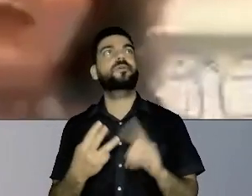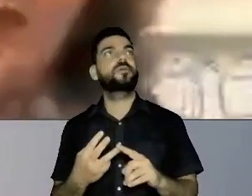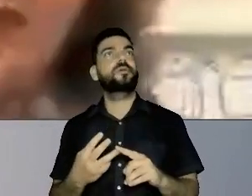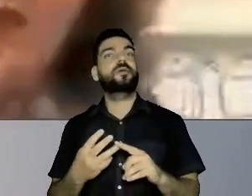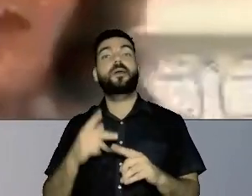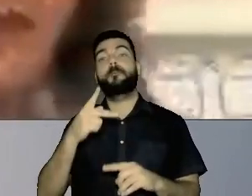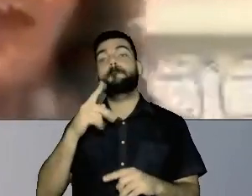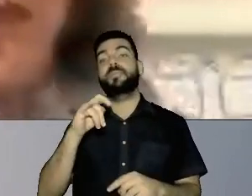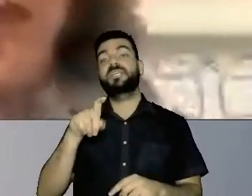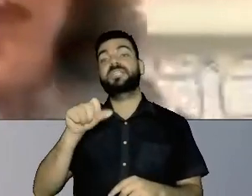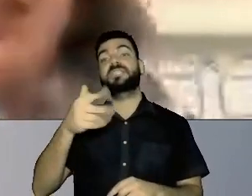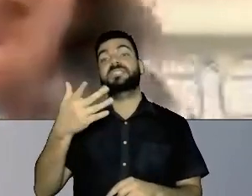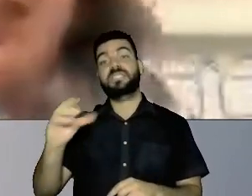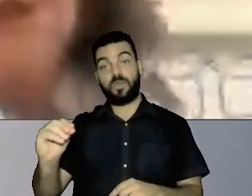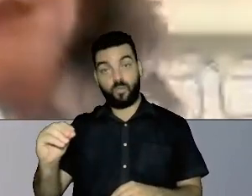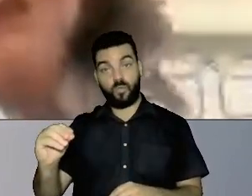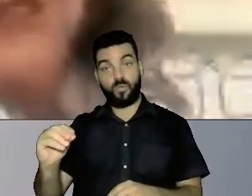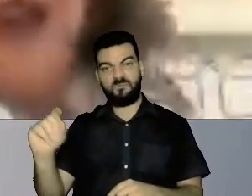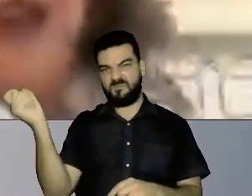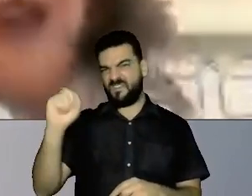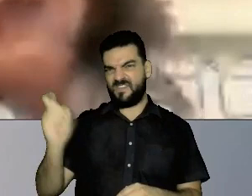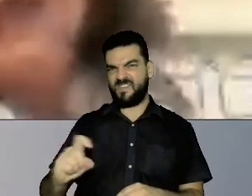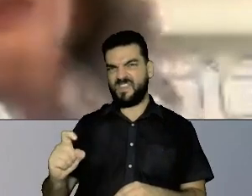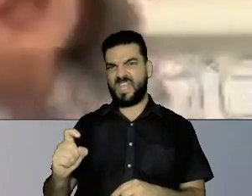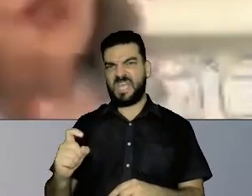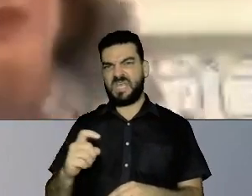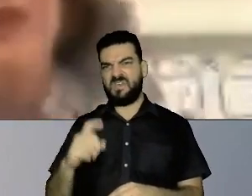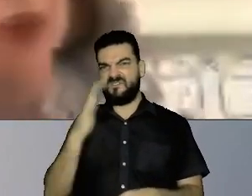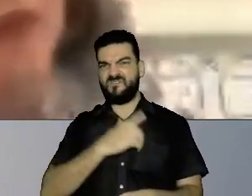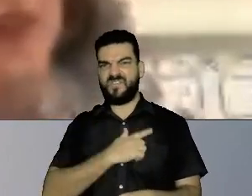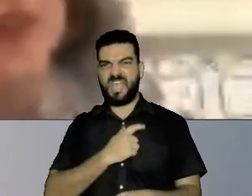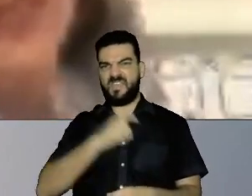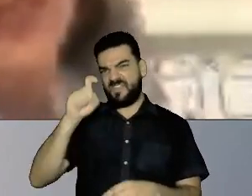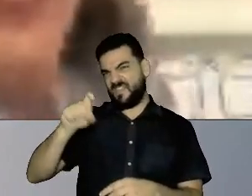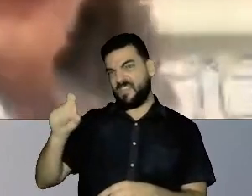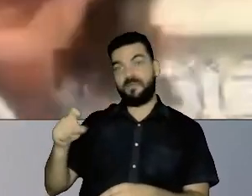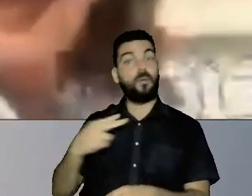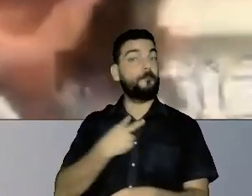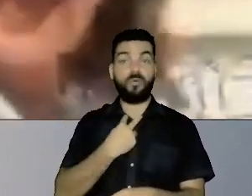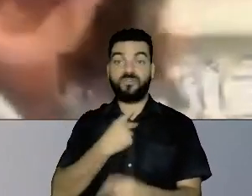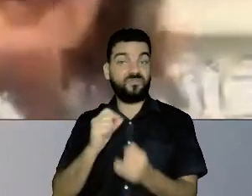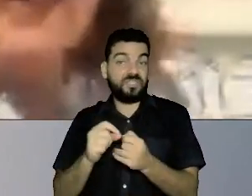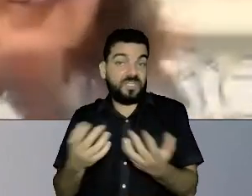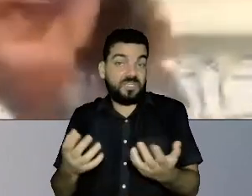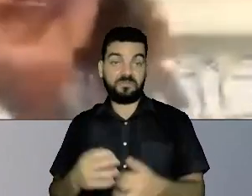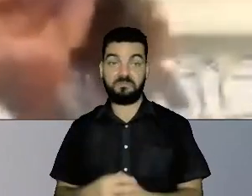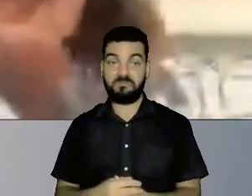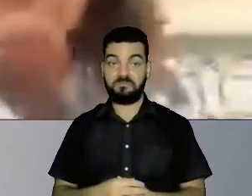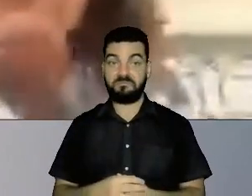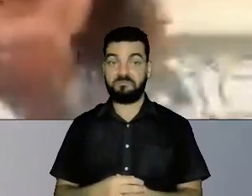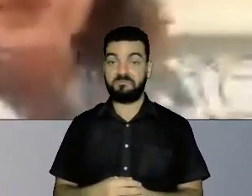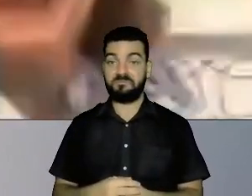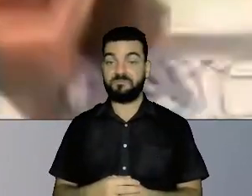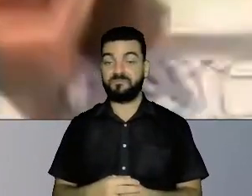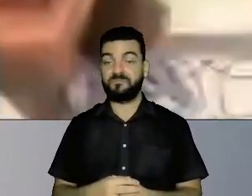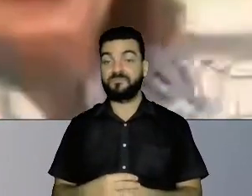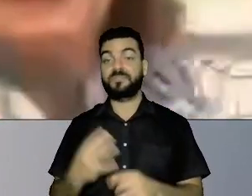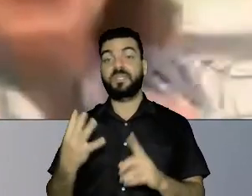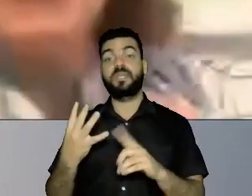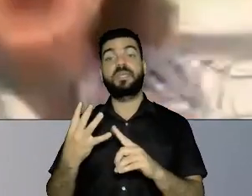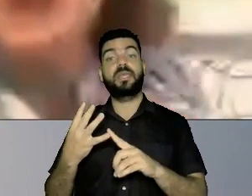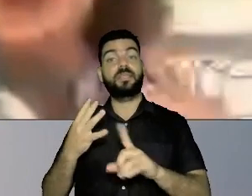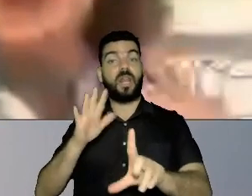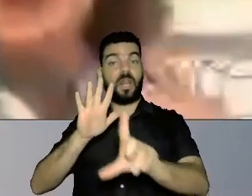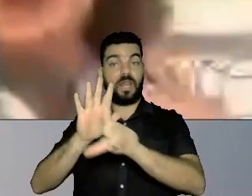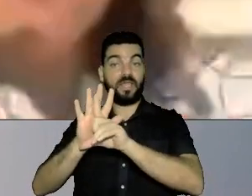está prevista na lei de crimes ambientais, você não pode, né? E na lei de crimes ambientais há